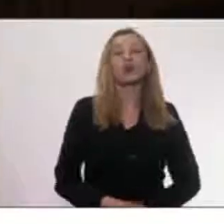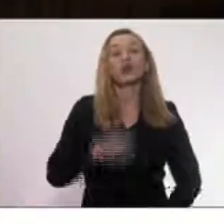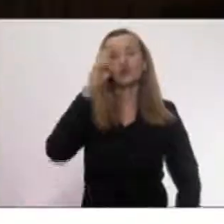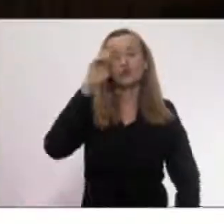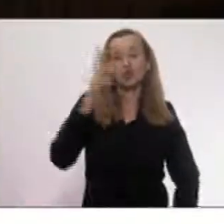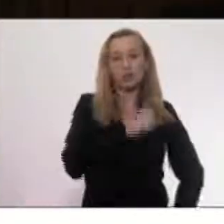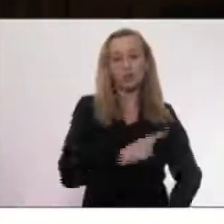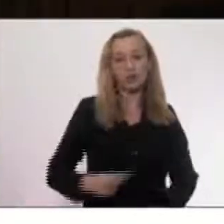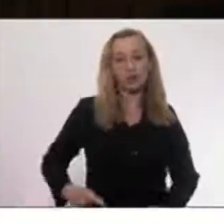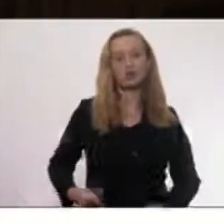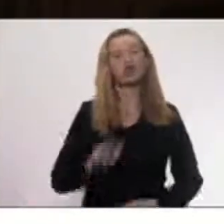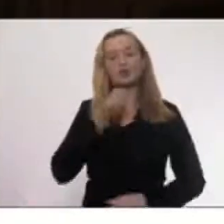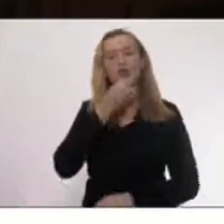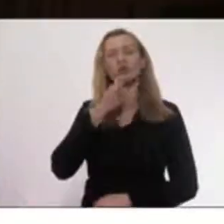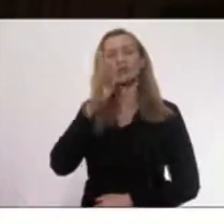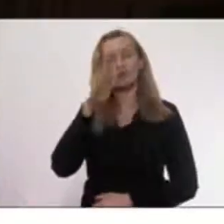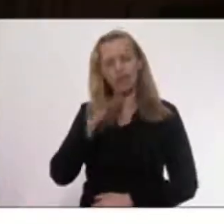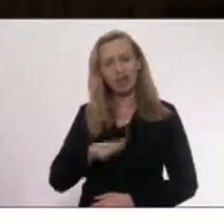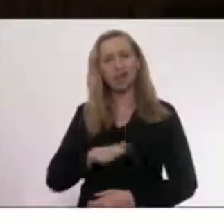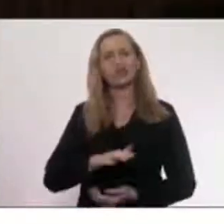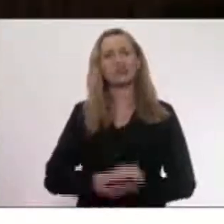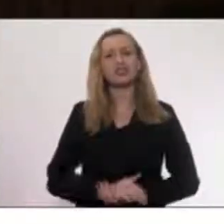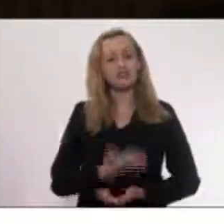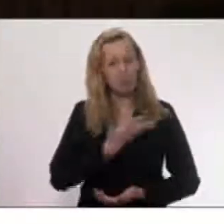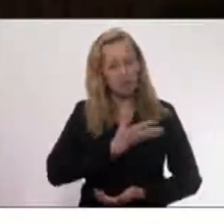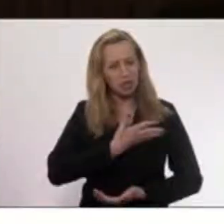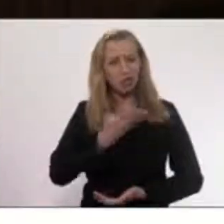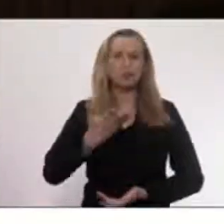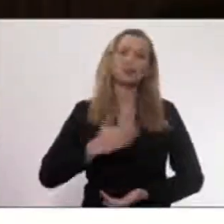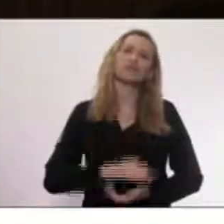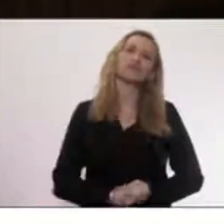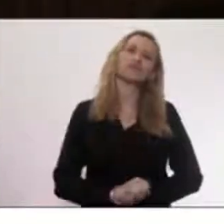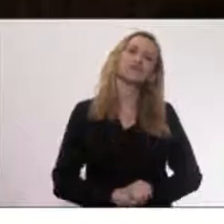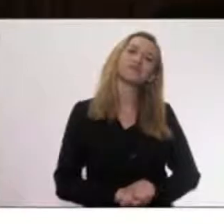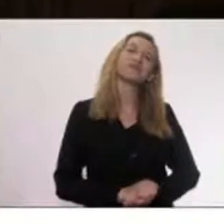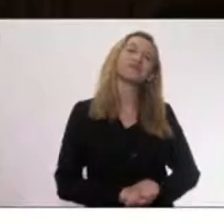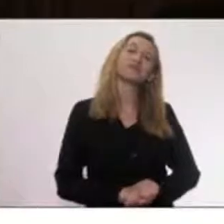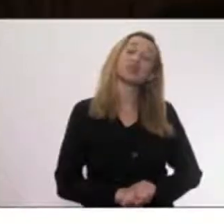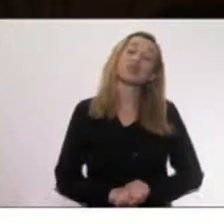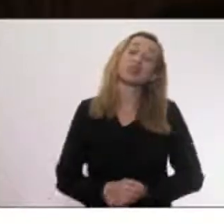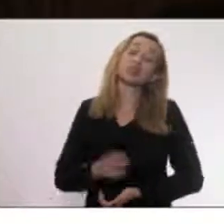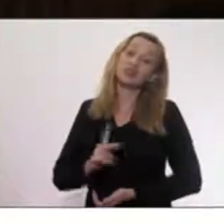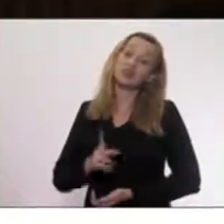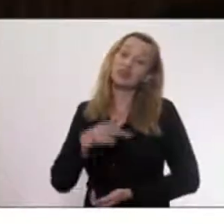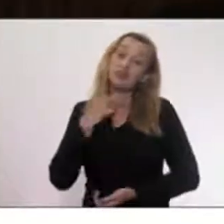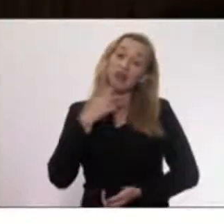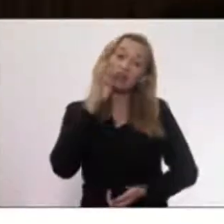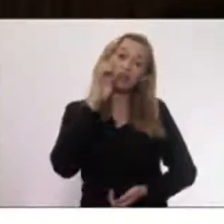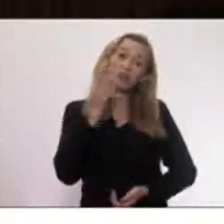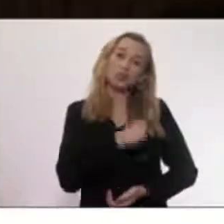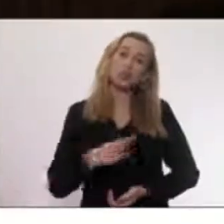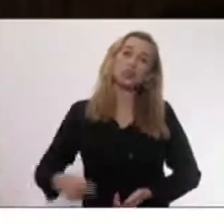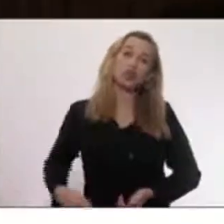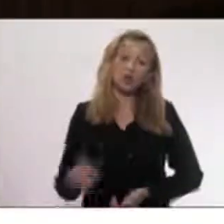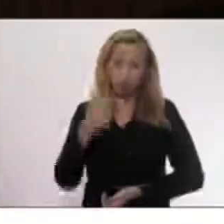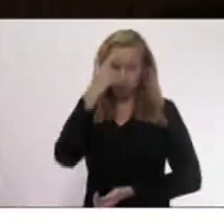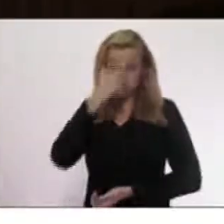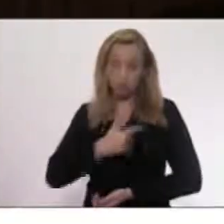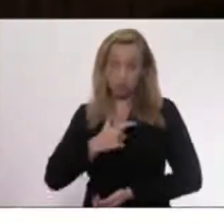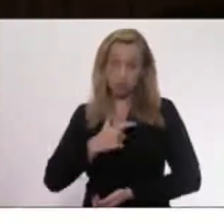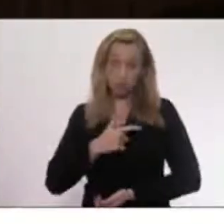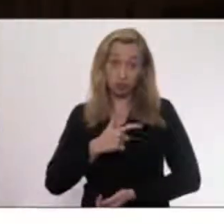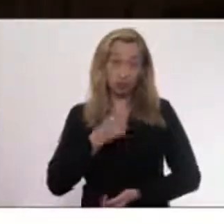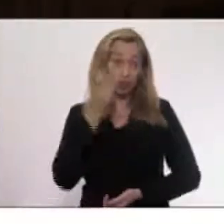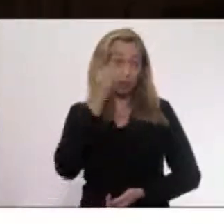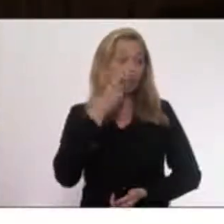Senhor presidente, boa tarde, demais colegas. Costumo dizer, senhor presidente, que eu estou deputado, mas eu sou,